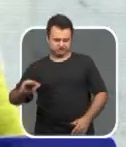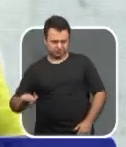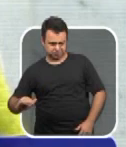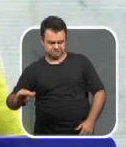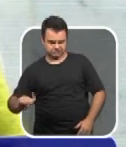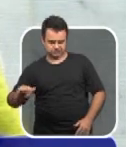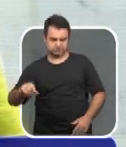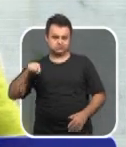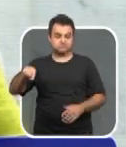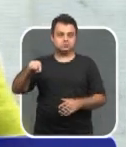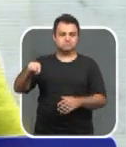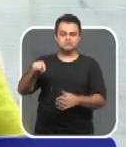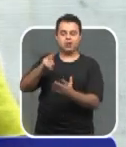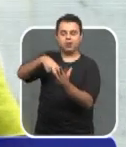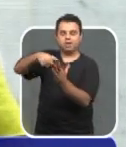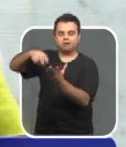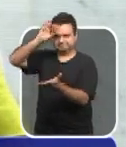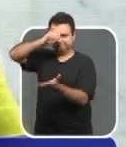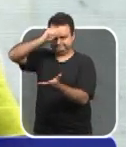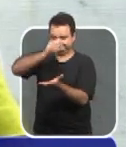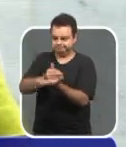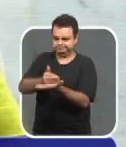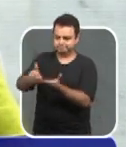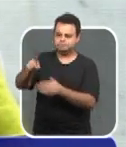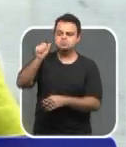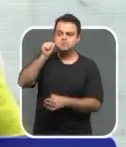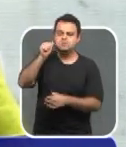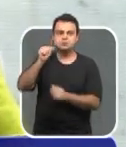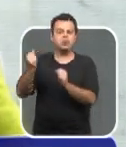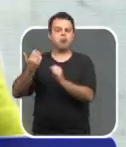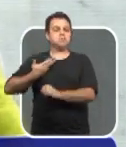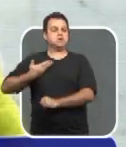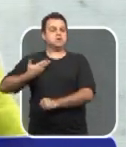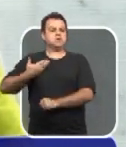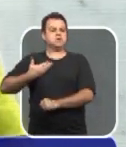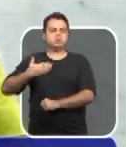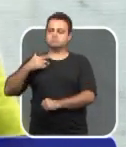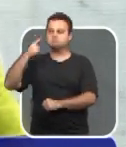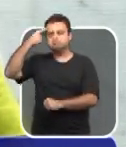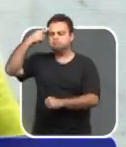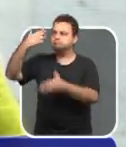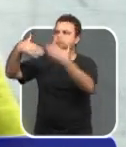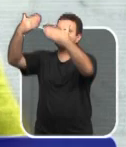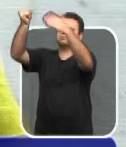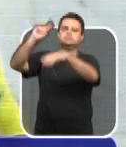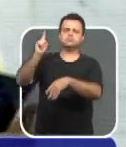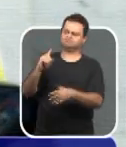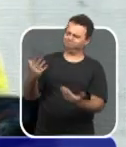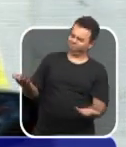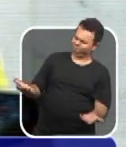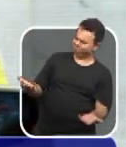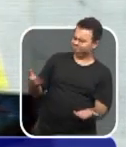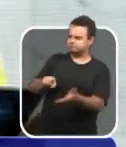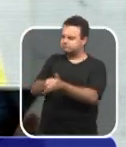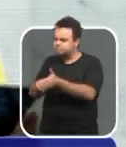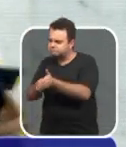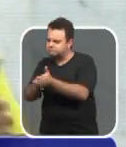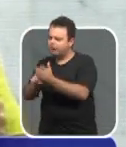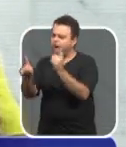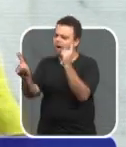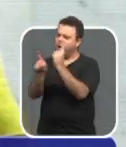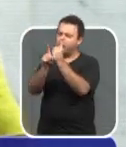idade de alfabetização, e a menina não se desenvolvia, ela não conseguia. Quando descobriram que ela tinha um